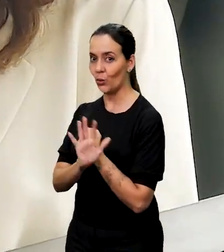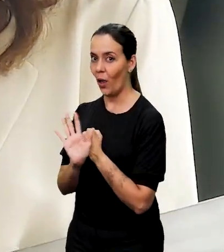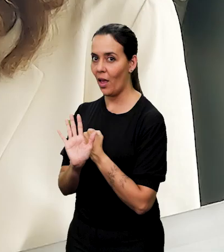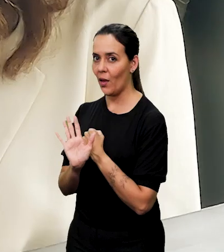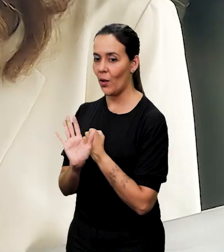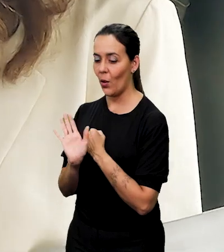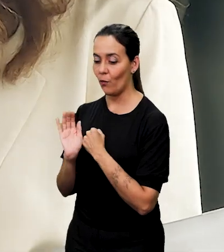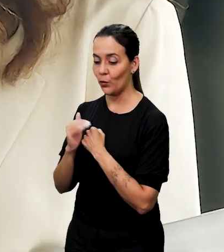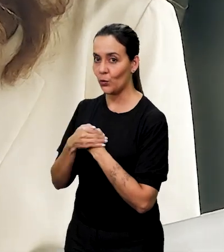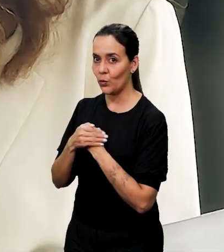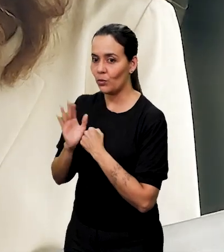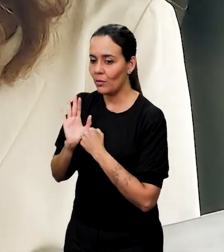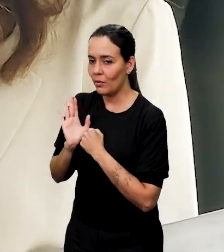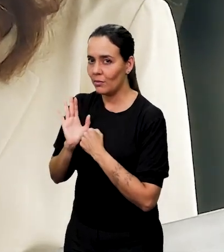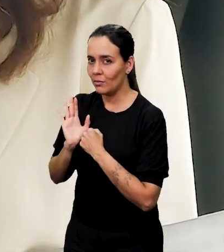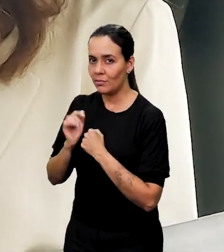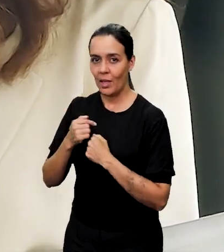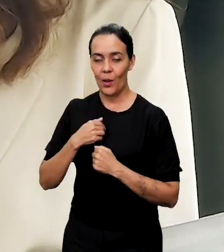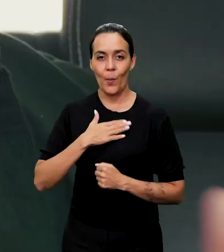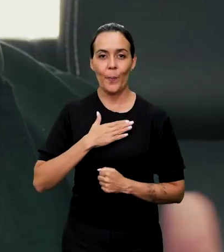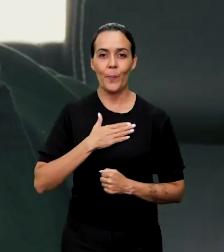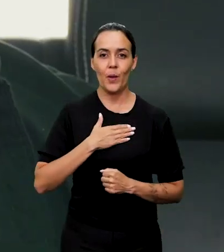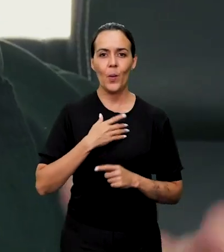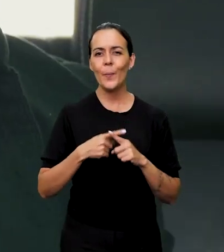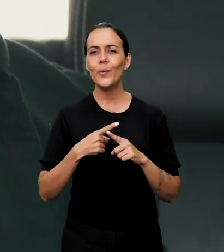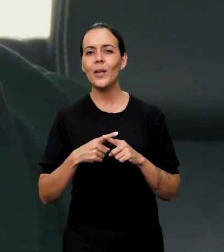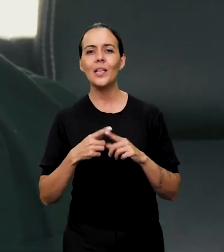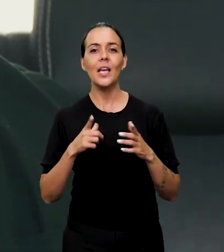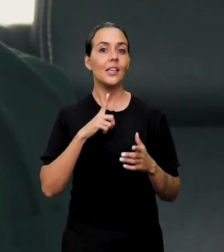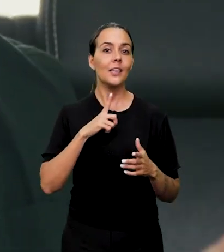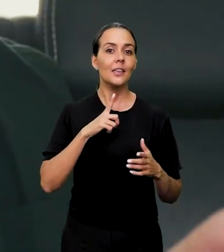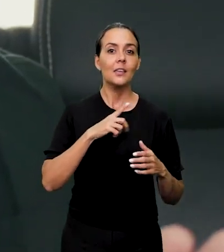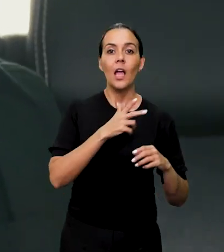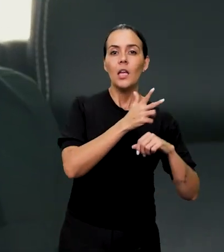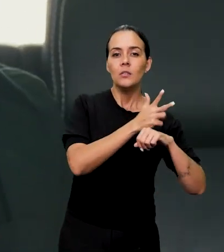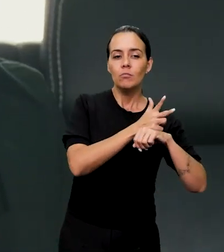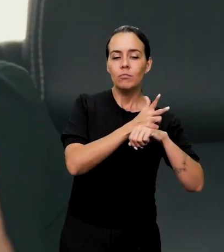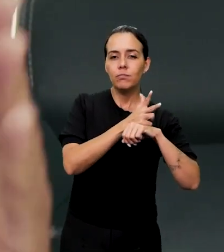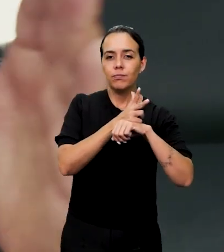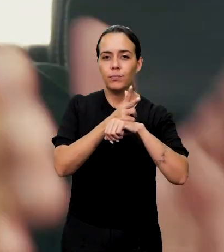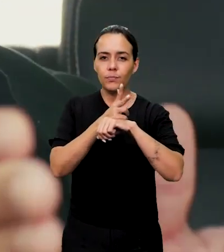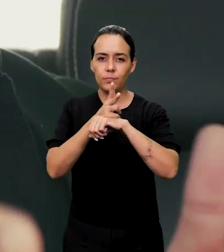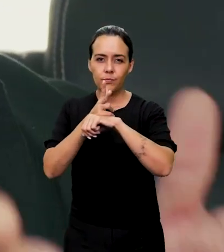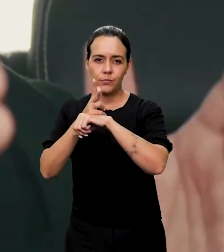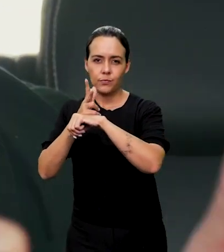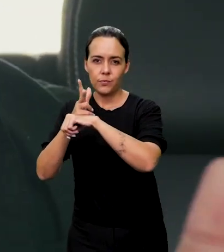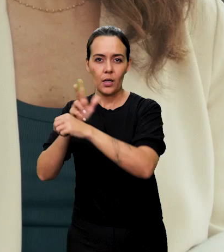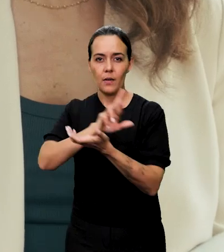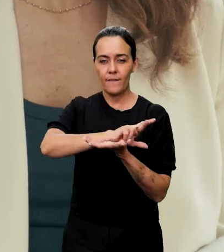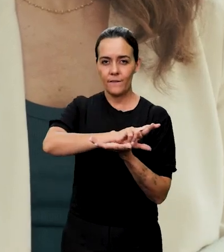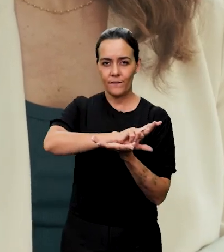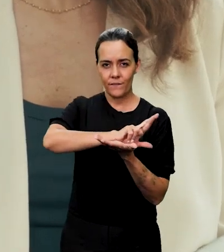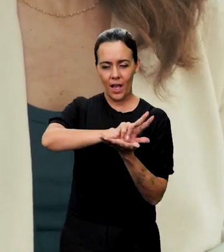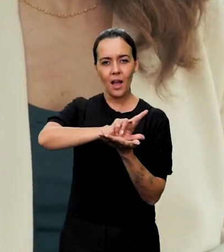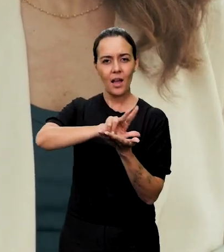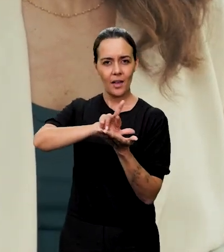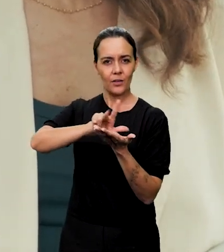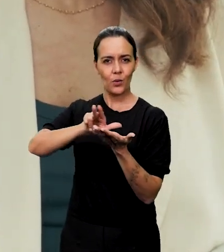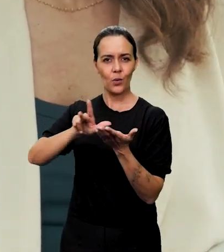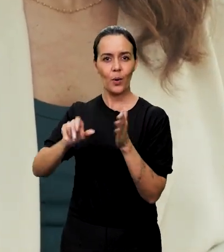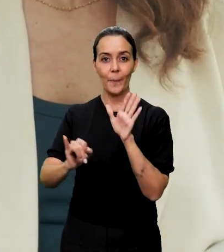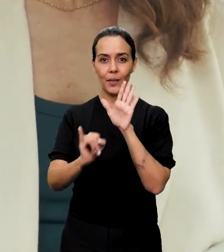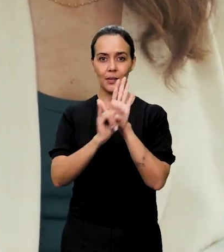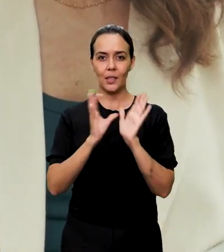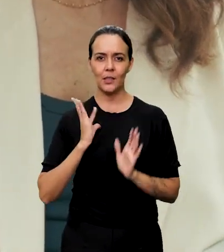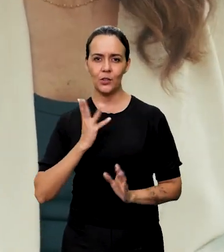está me estabilizando, não quero. Isso é estranho, não quero, porque haver o nicho de mercado, entendeu? Haver o segmento de filmes